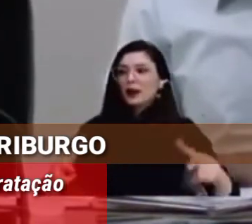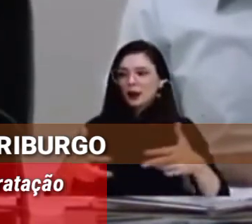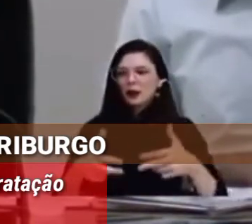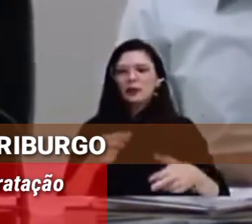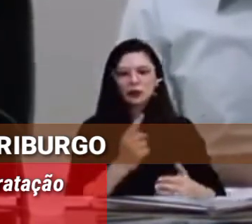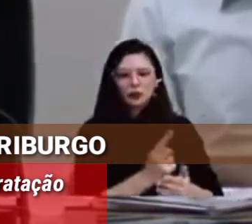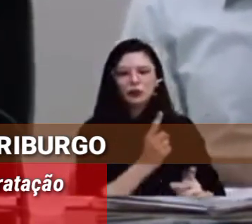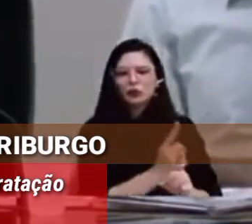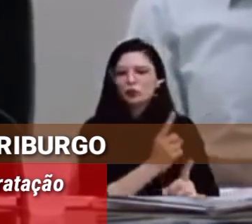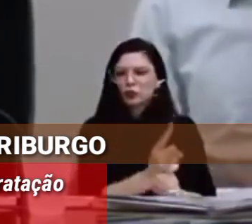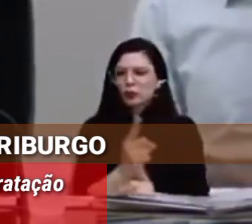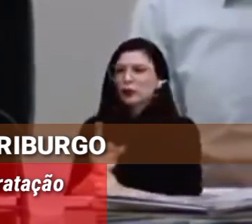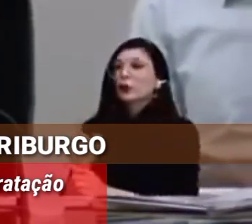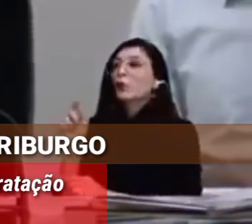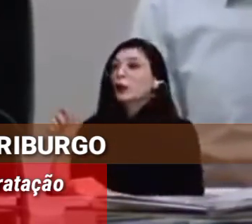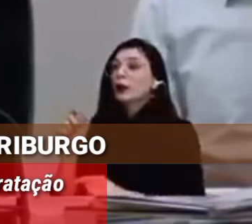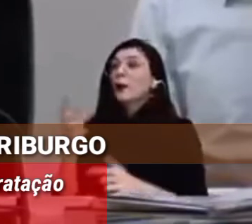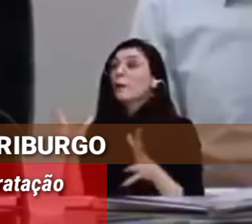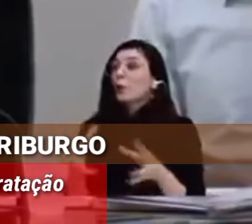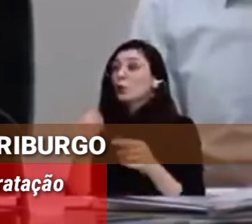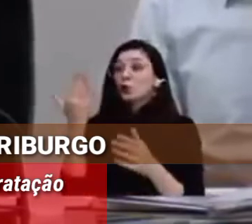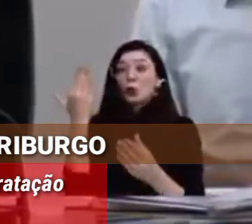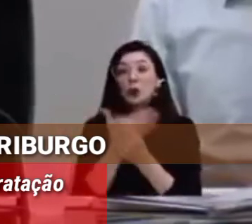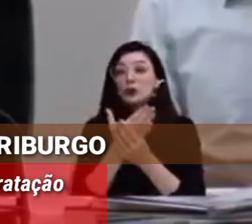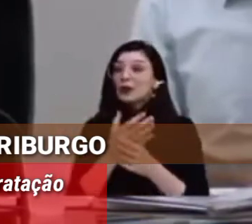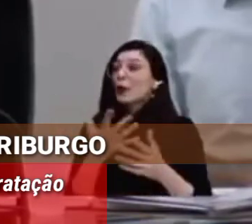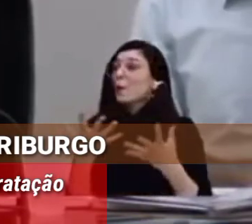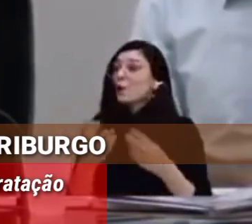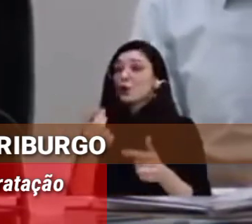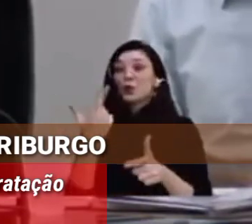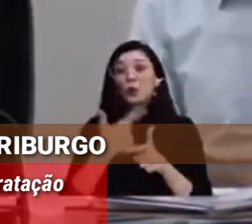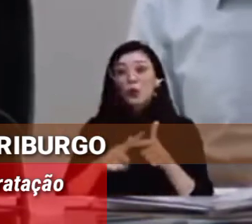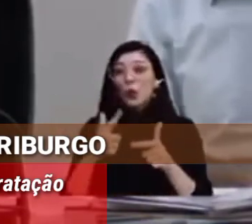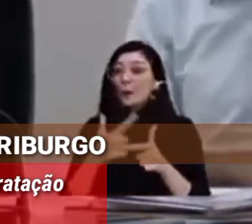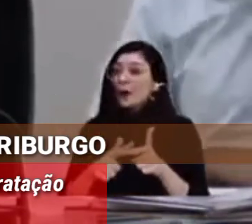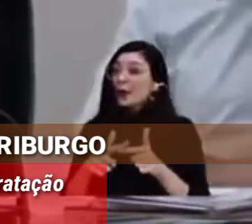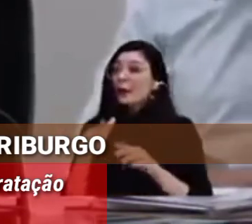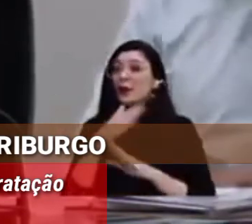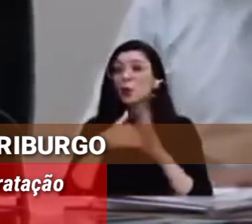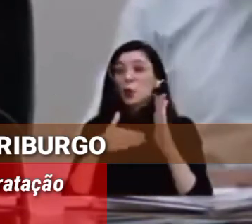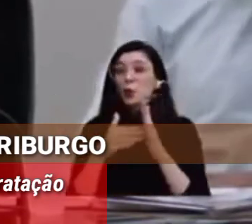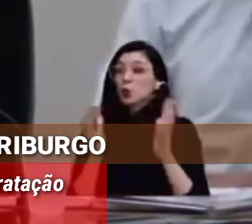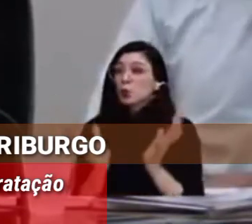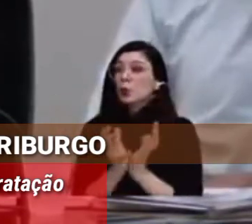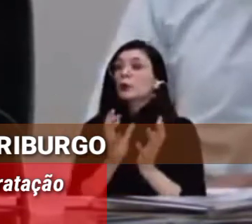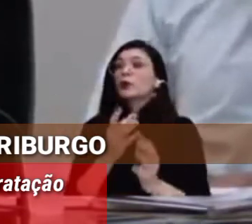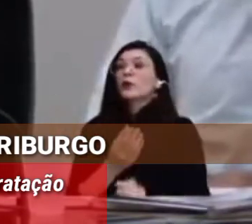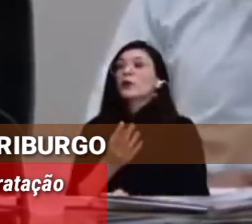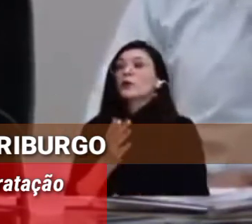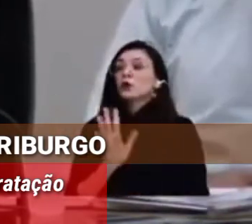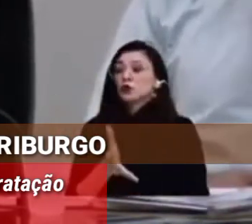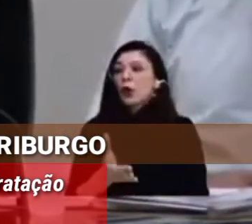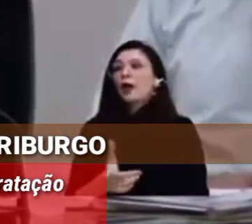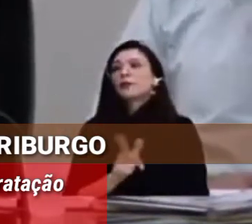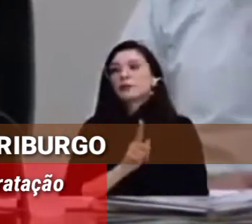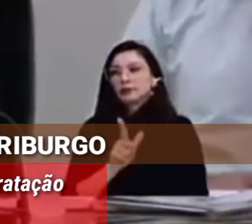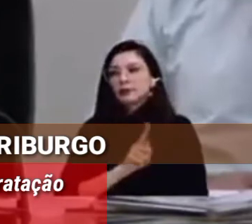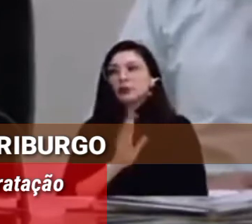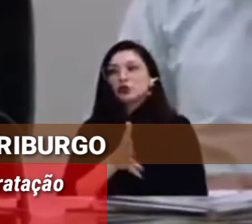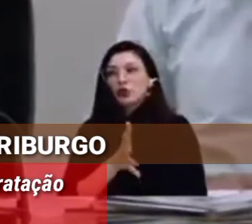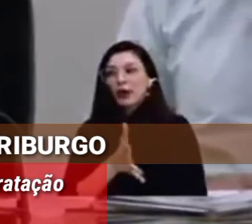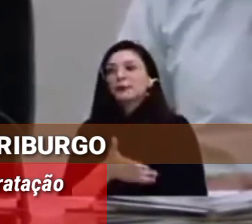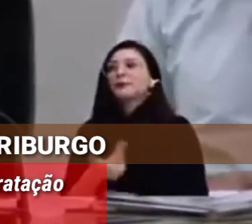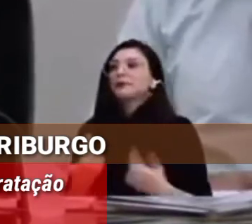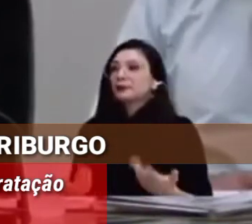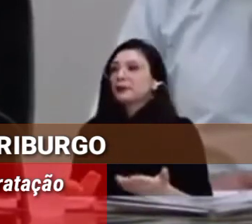vários processos, vários problemas que o senhor Sidney Piva e todo o seu grupo têm, né? Inclusive a questão